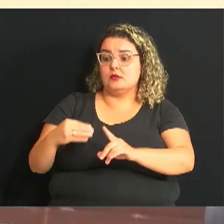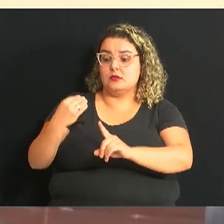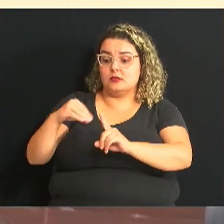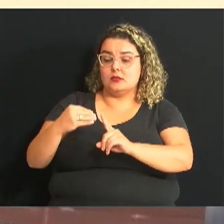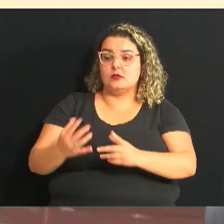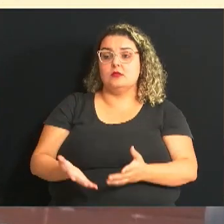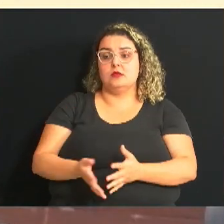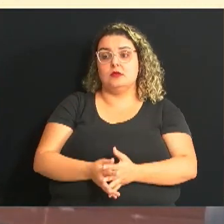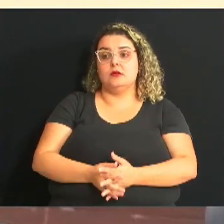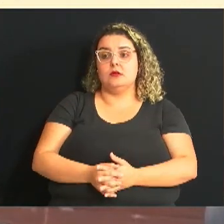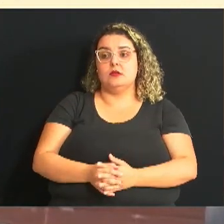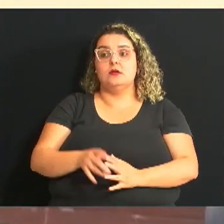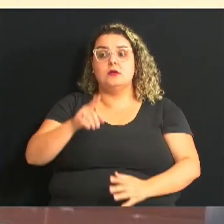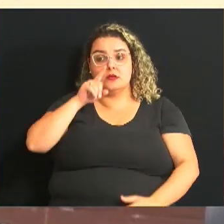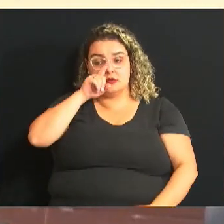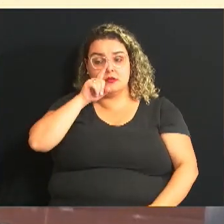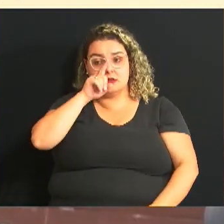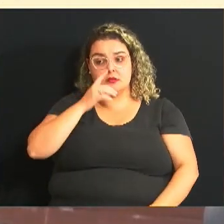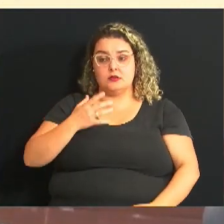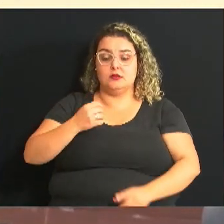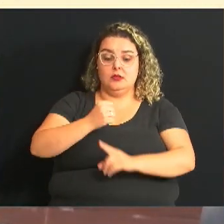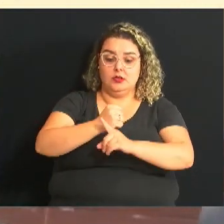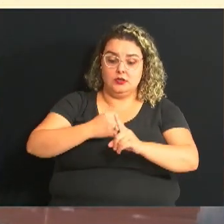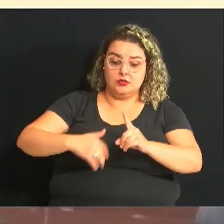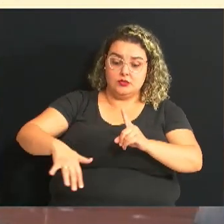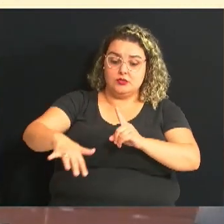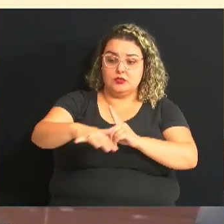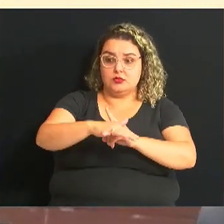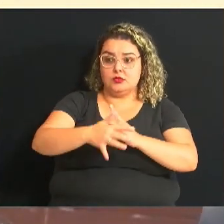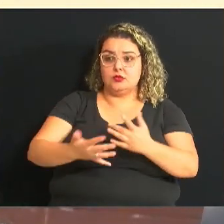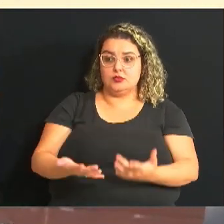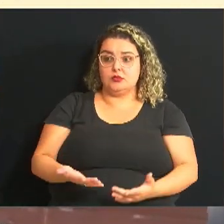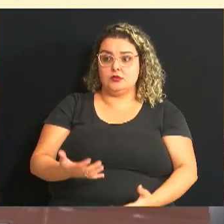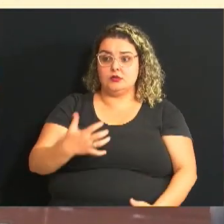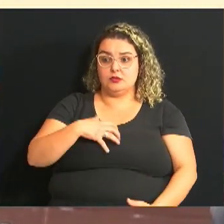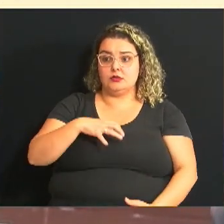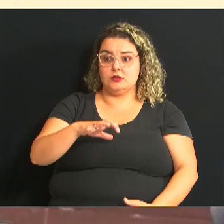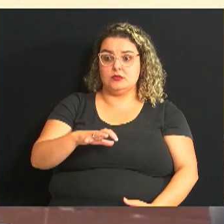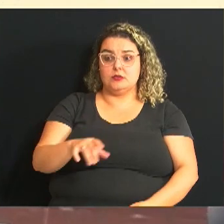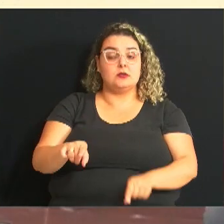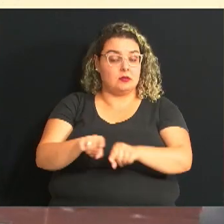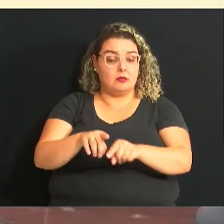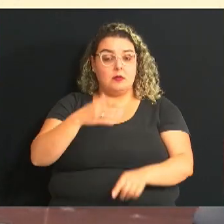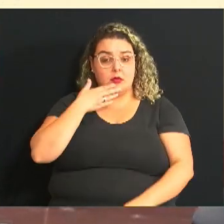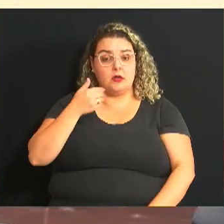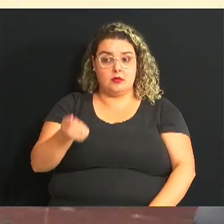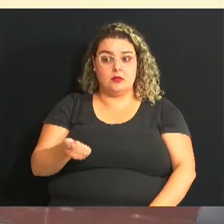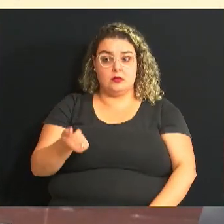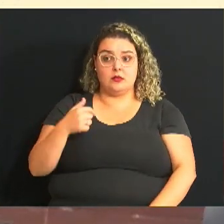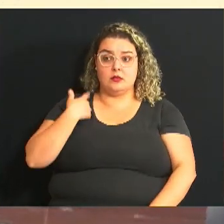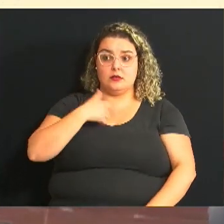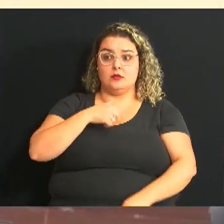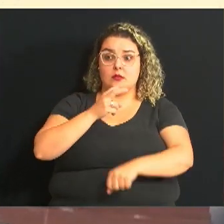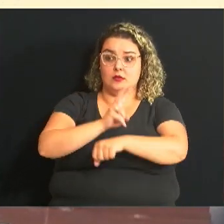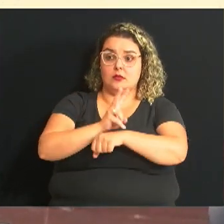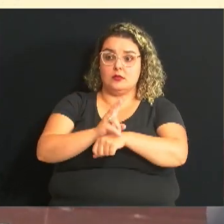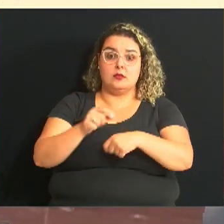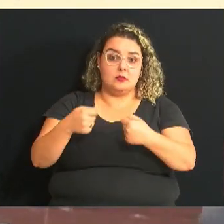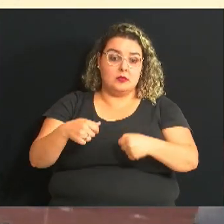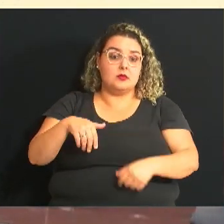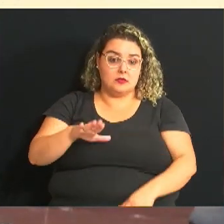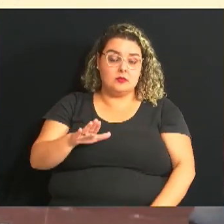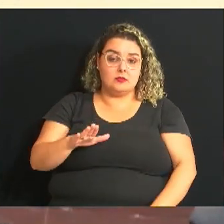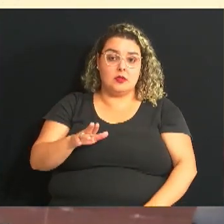risco. Então, a sociedade dessa forma também melhora. A gente está cuidando daqueles que mais necessitam de